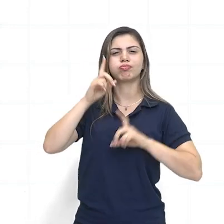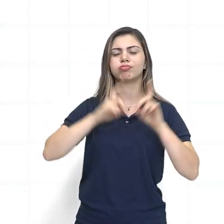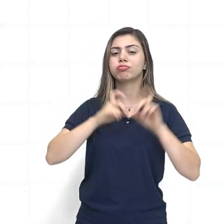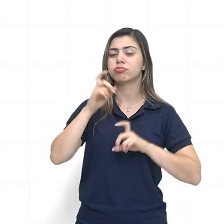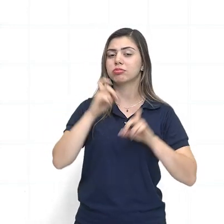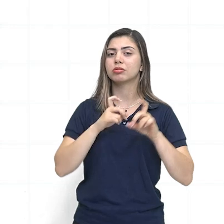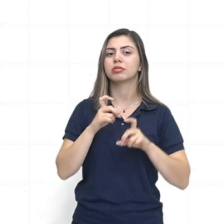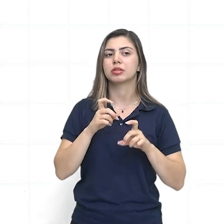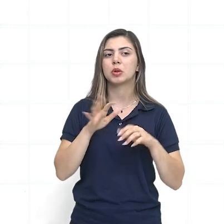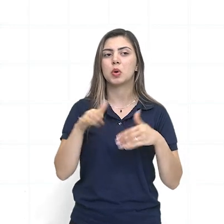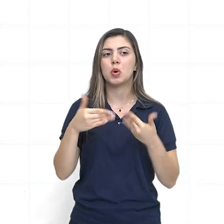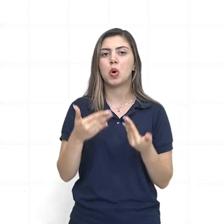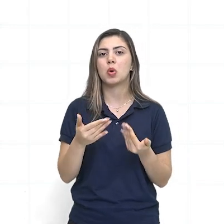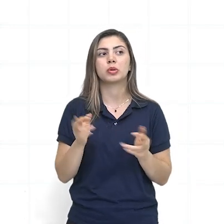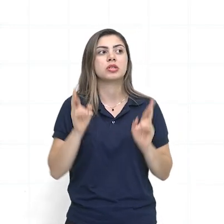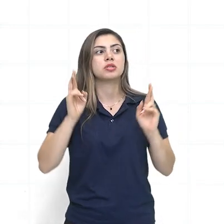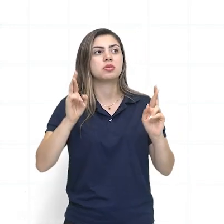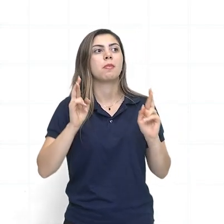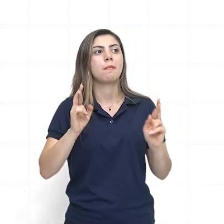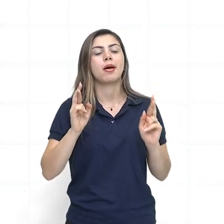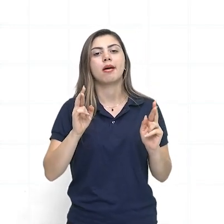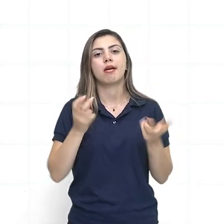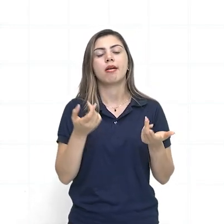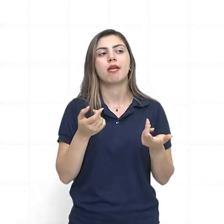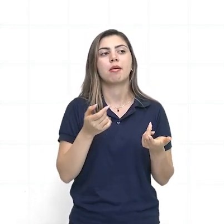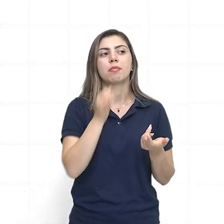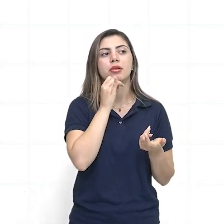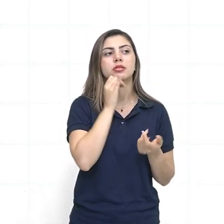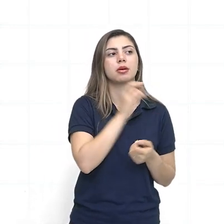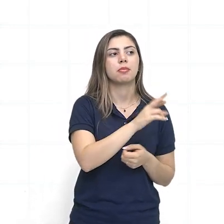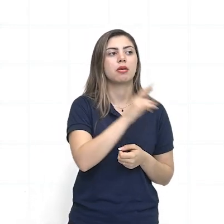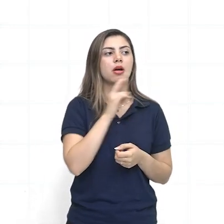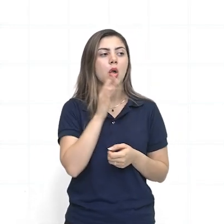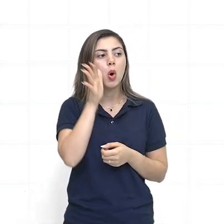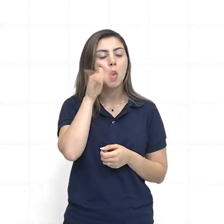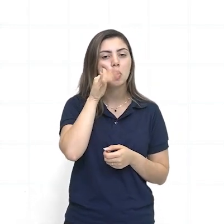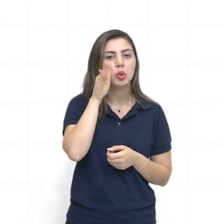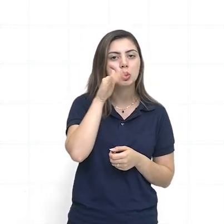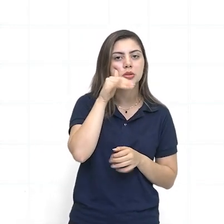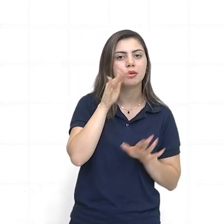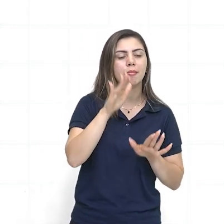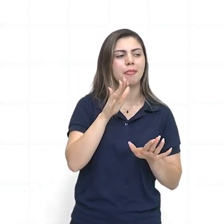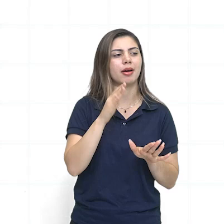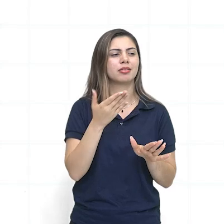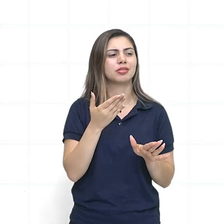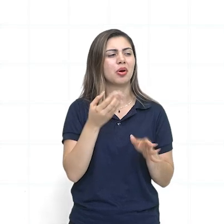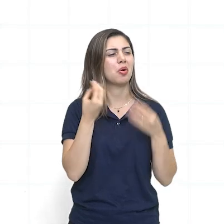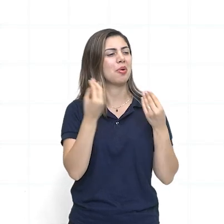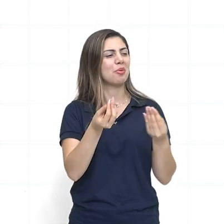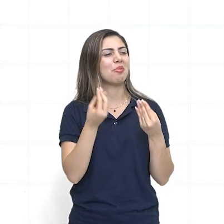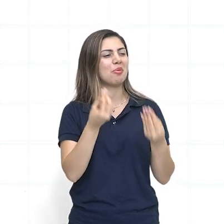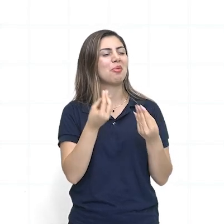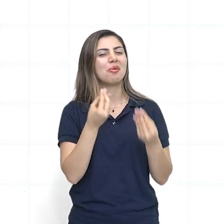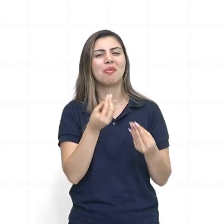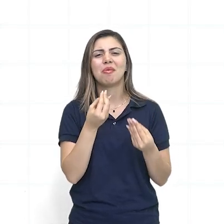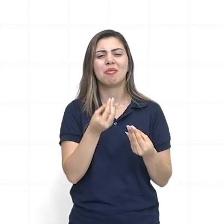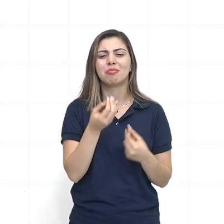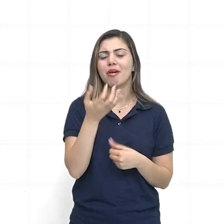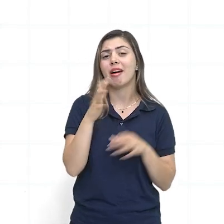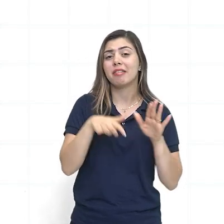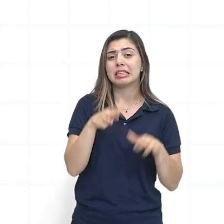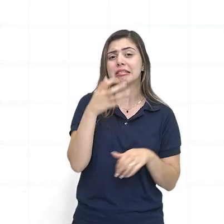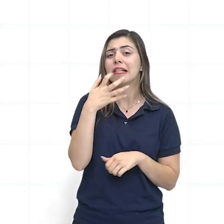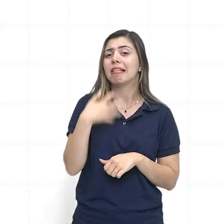dos espectadores, que passam de curiosidade e admiração para desapontamento e